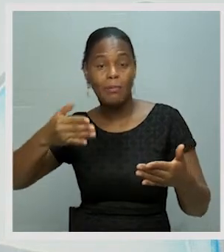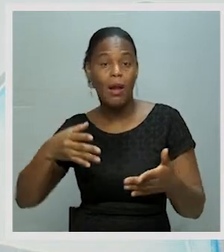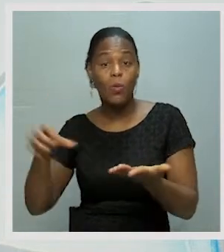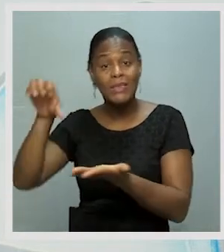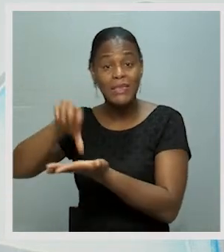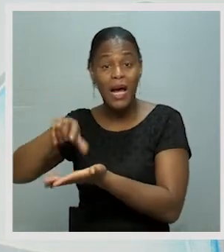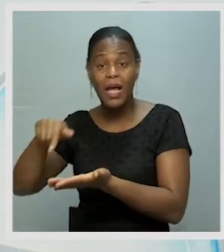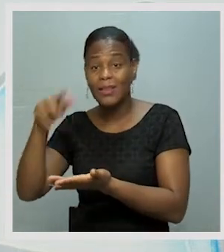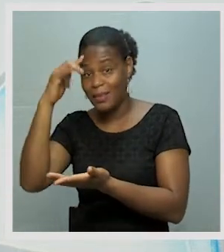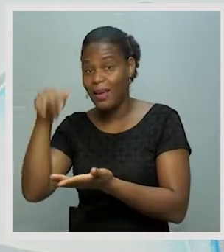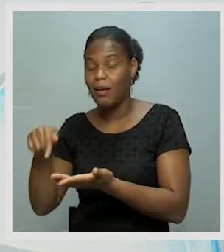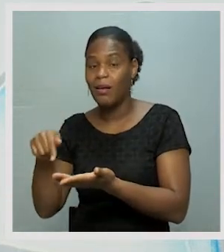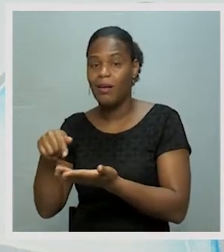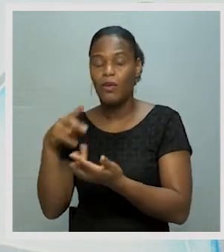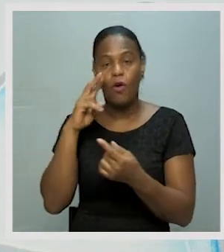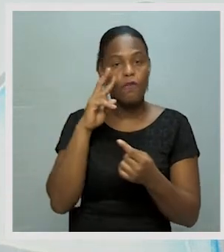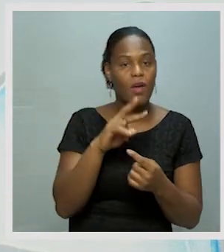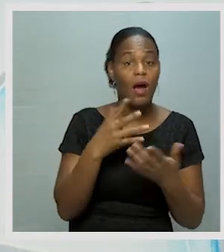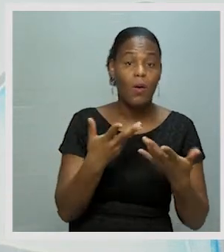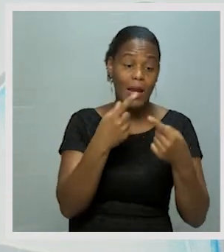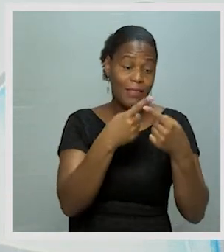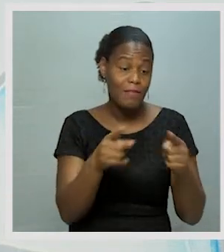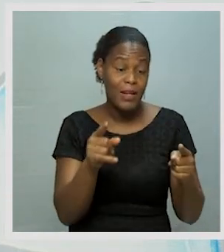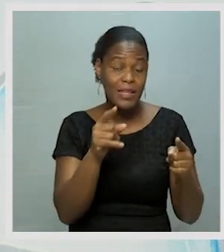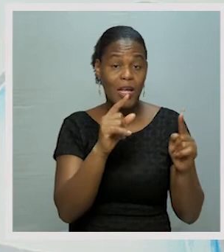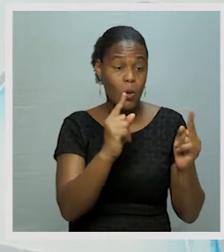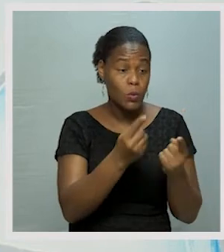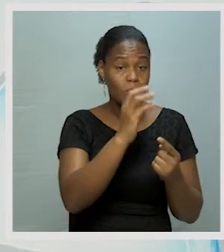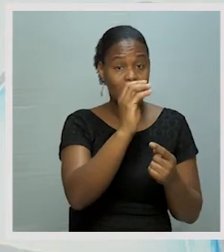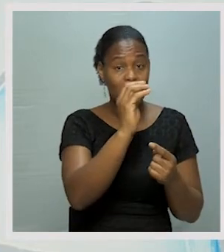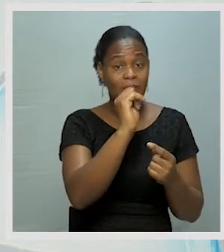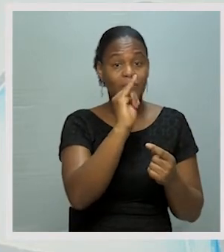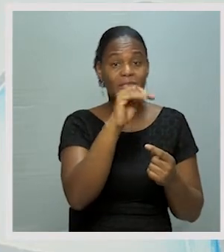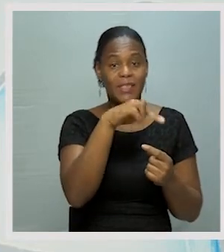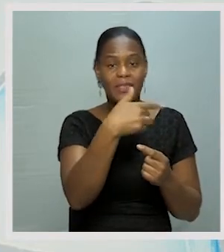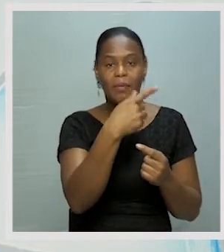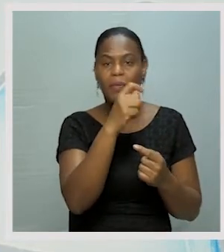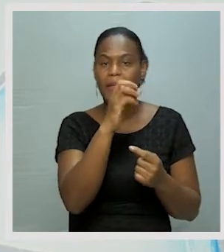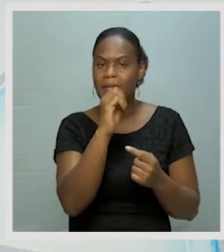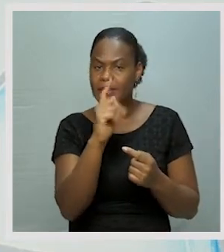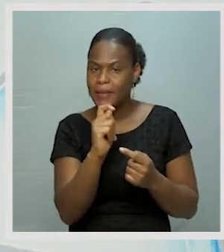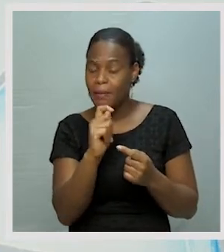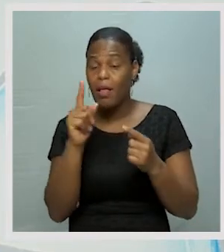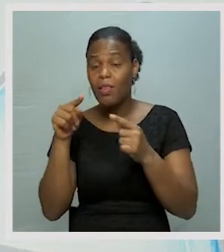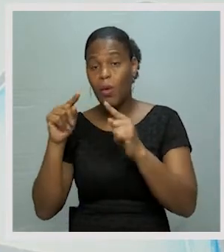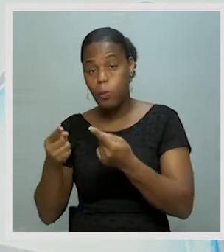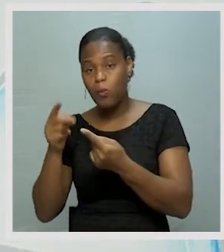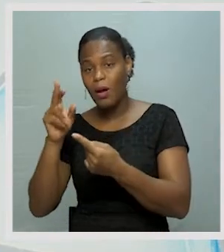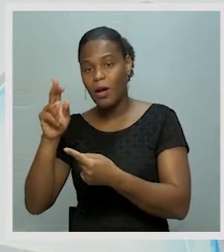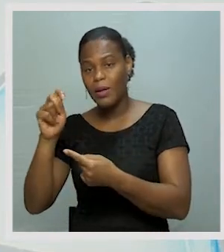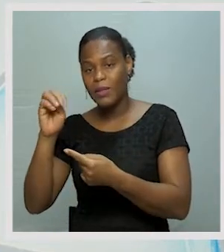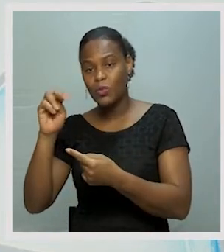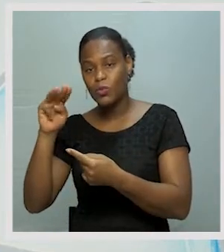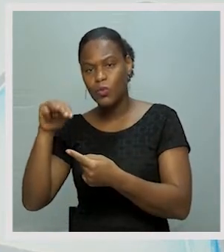vamos ver qual é a diferença entre síntese e resumo. E como é que nós podemos fazer essas duas, ter noções